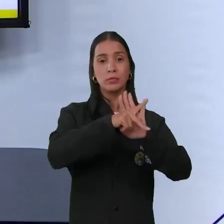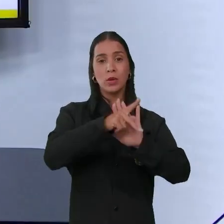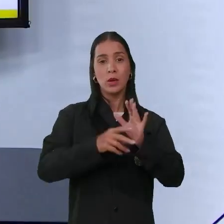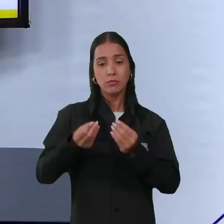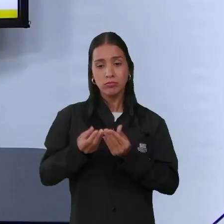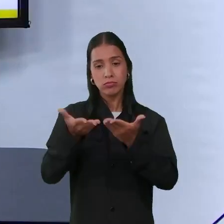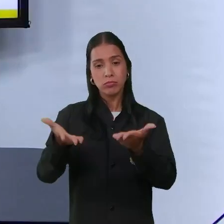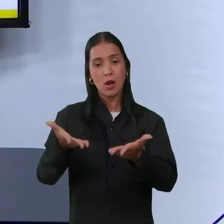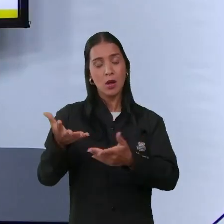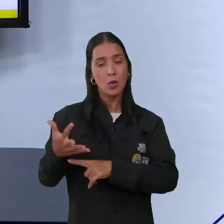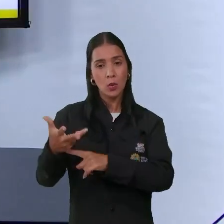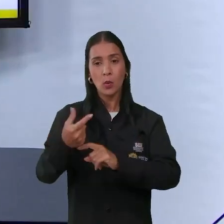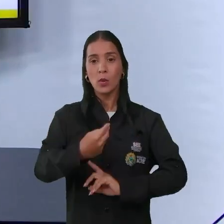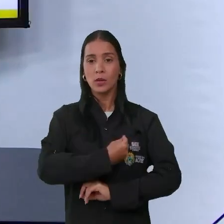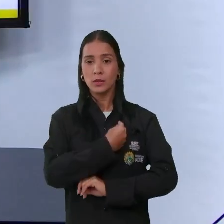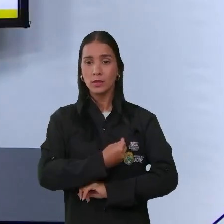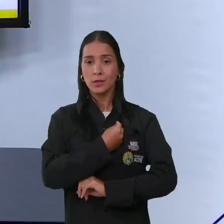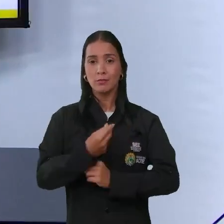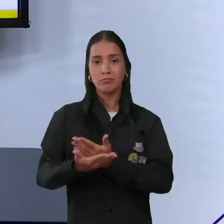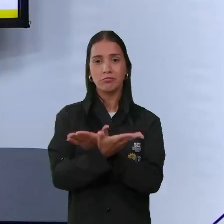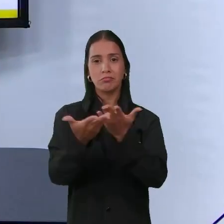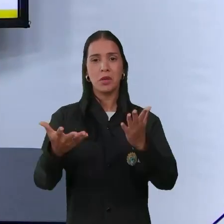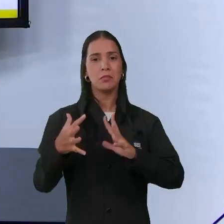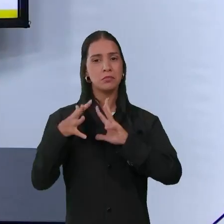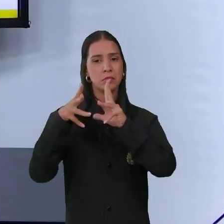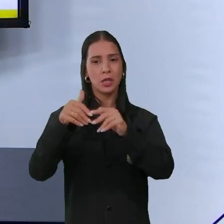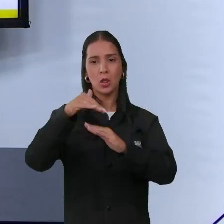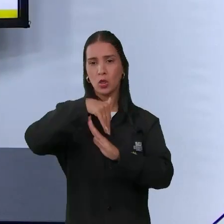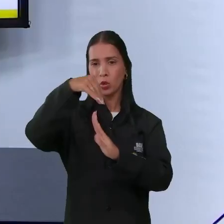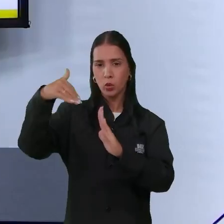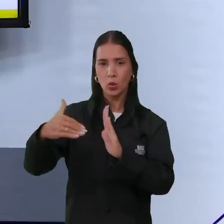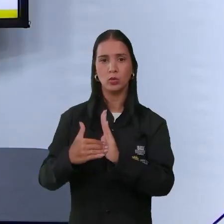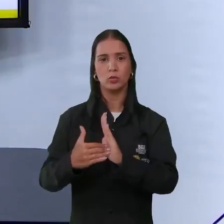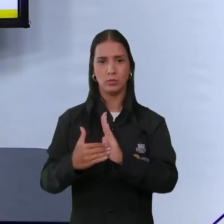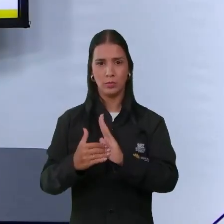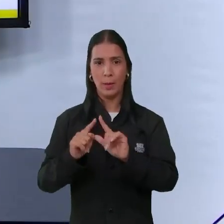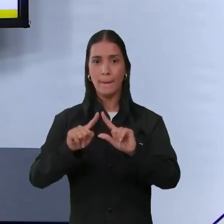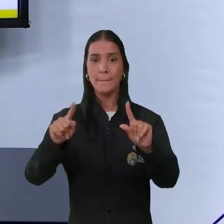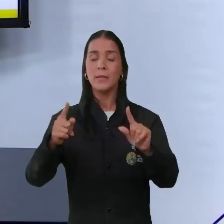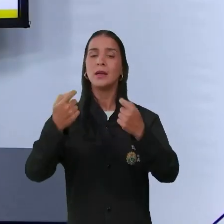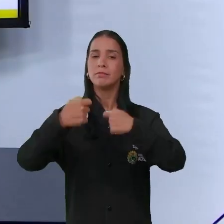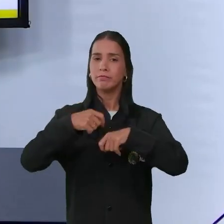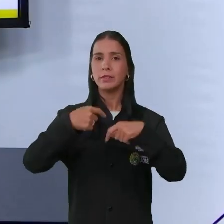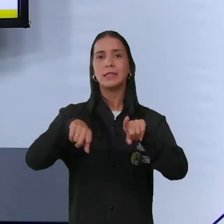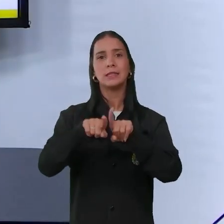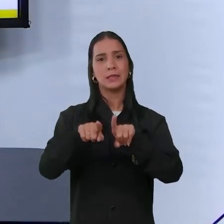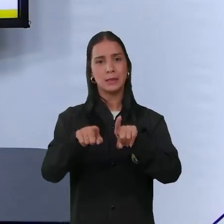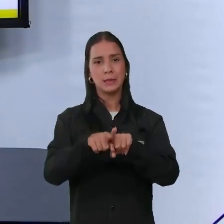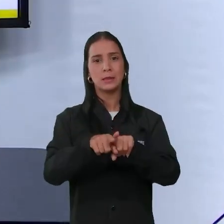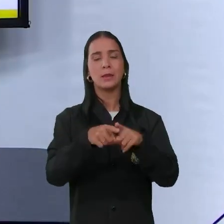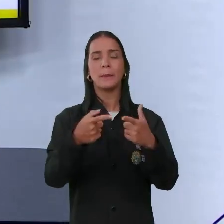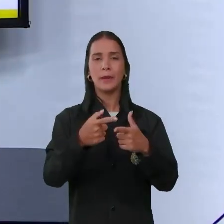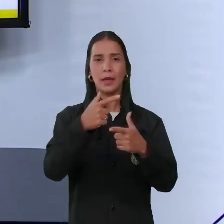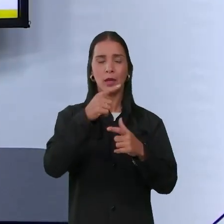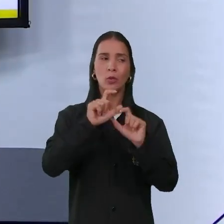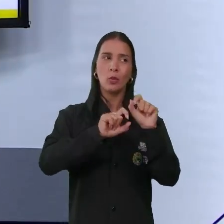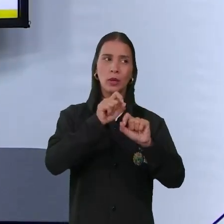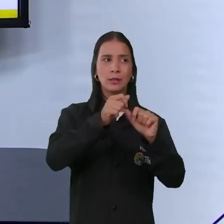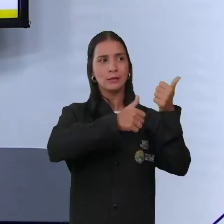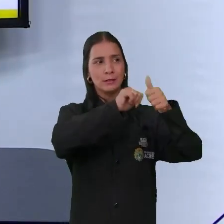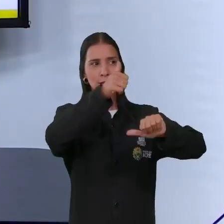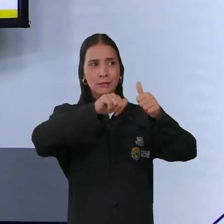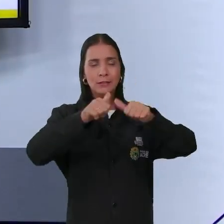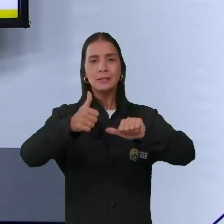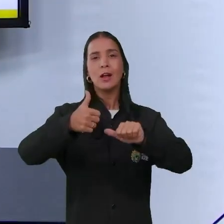favoreça a todo mundo, mas a gente precisa levar em consideração os casos particulares que deve